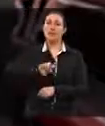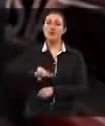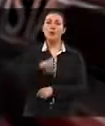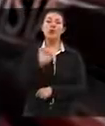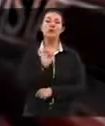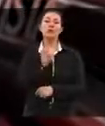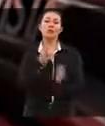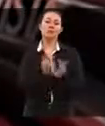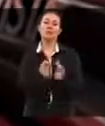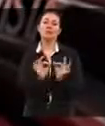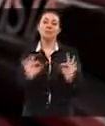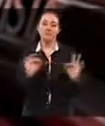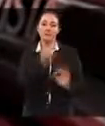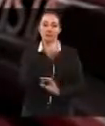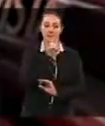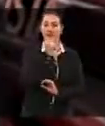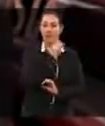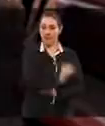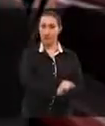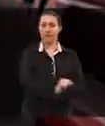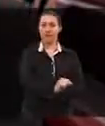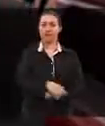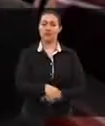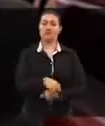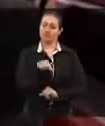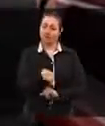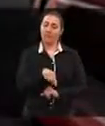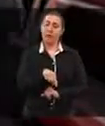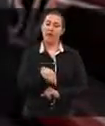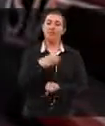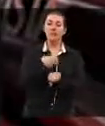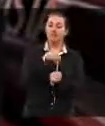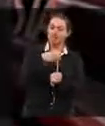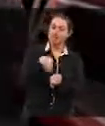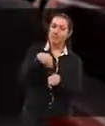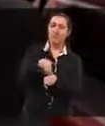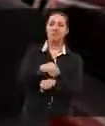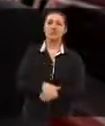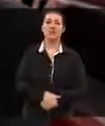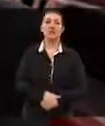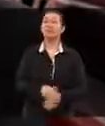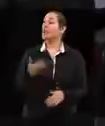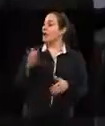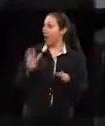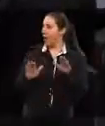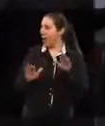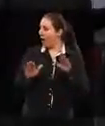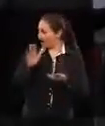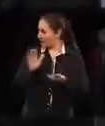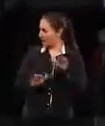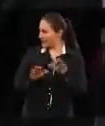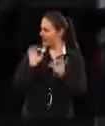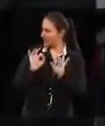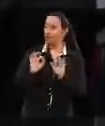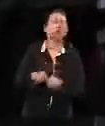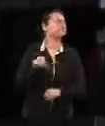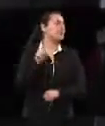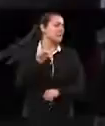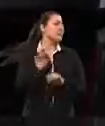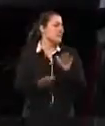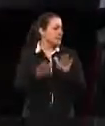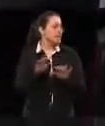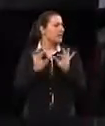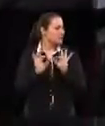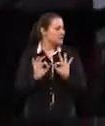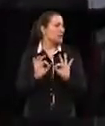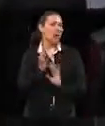não simplesmente a alimentação. Né? Então essa orientação do que se nutrir é que é importante. Uma alimentação equilibrada, seria mais ou menos isso. Uma alimentação